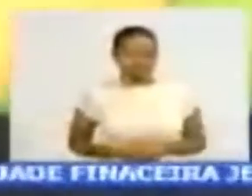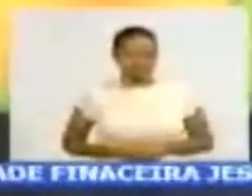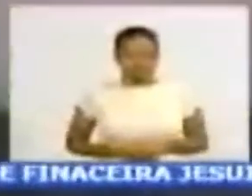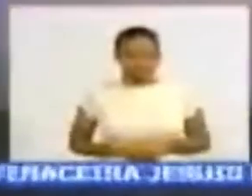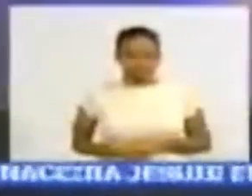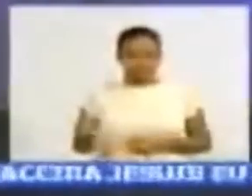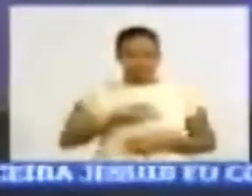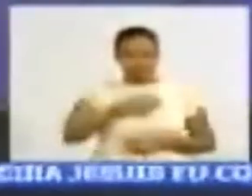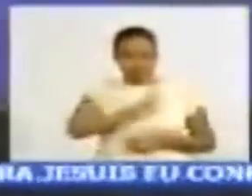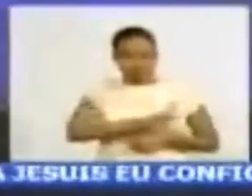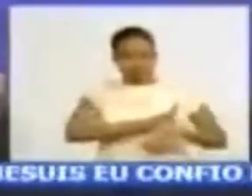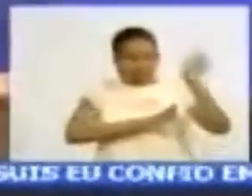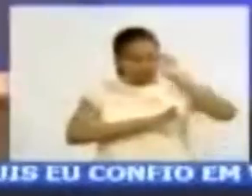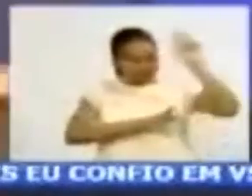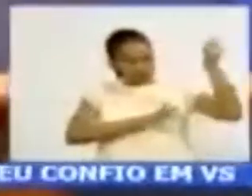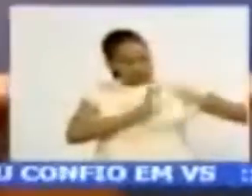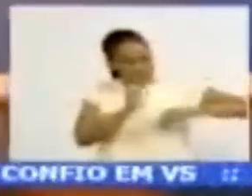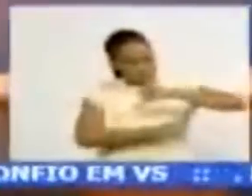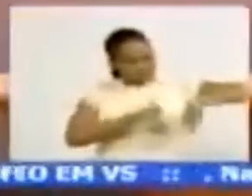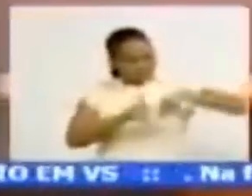Muita luz para o nosso coração.